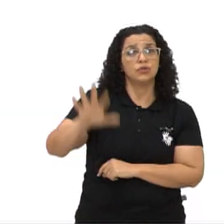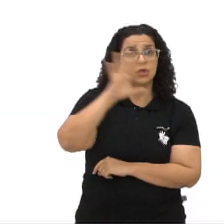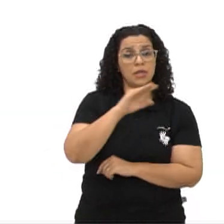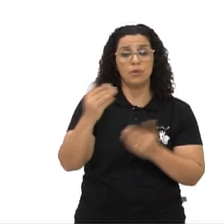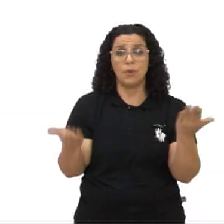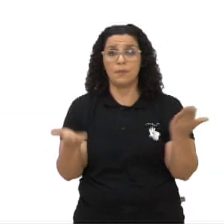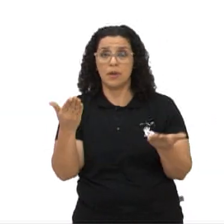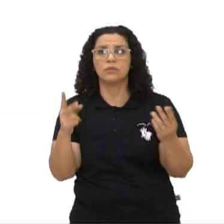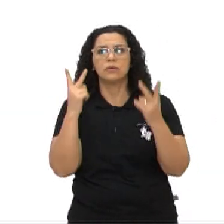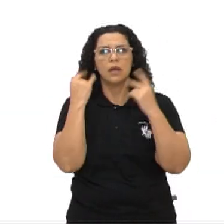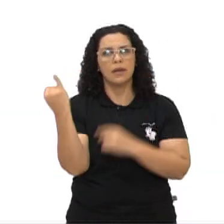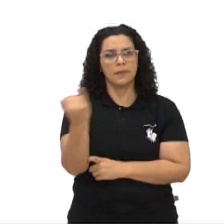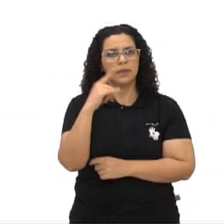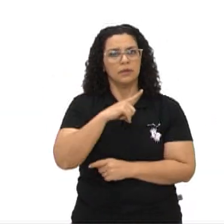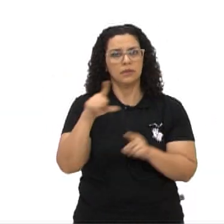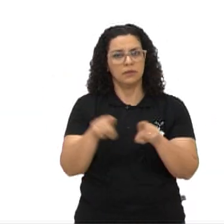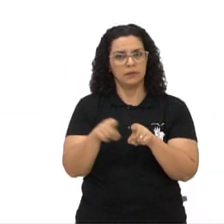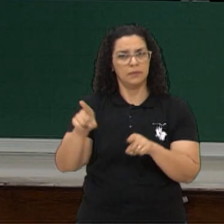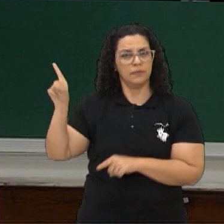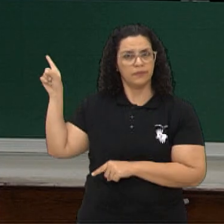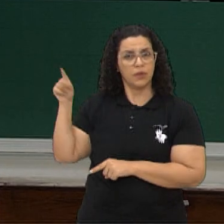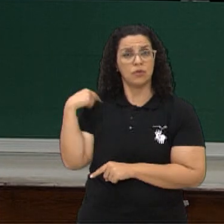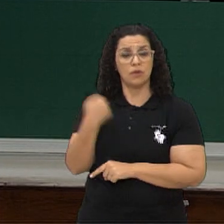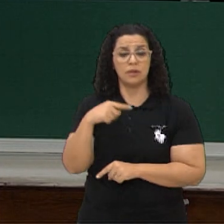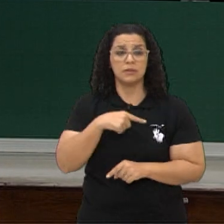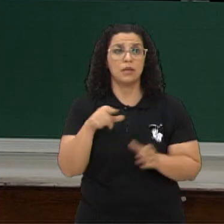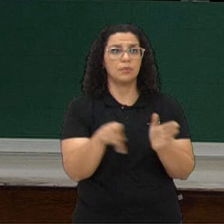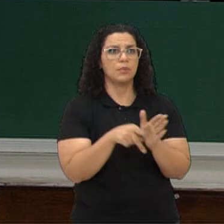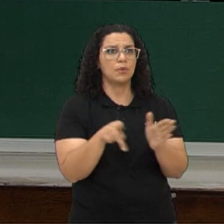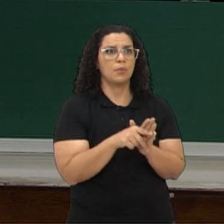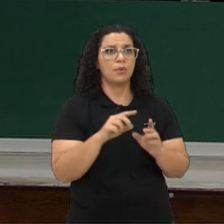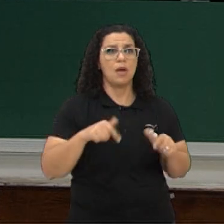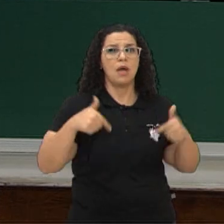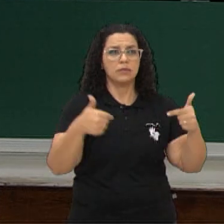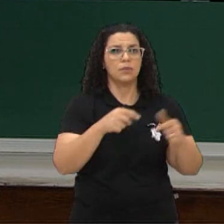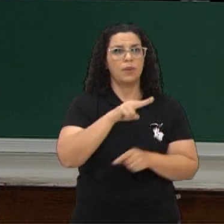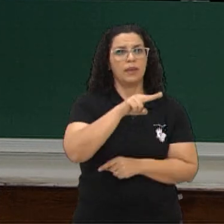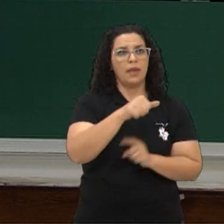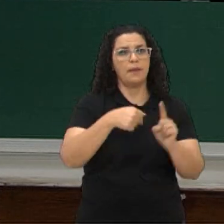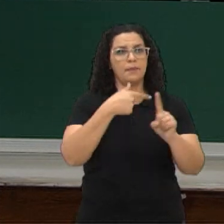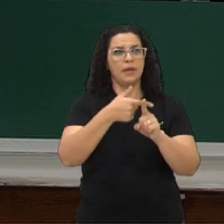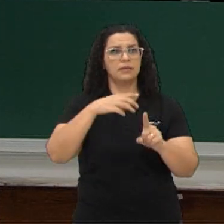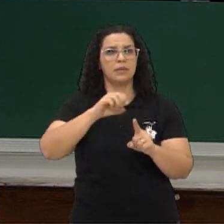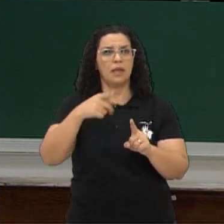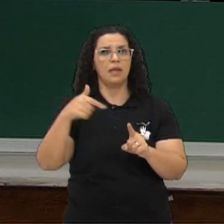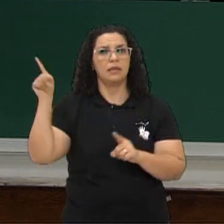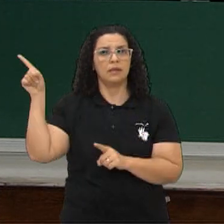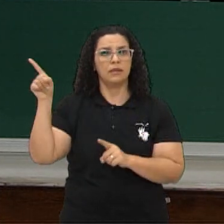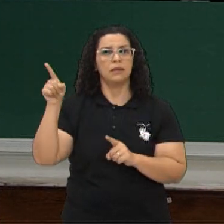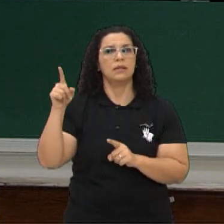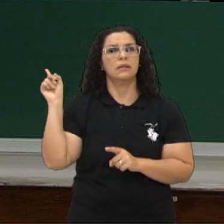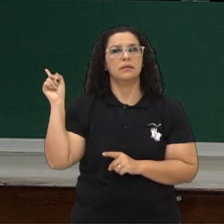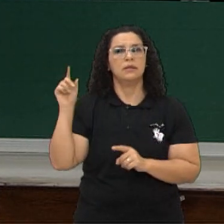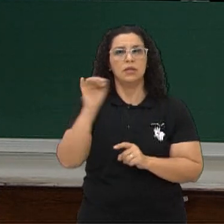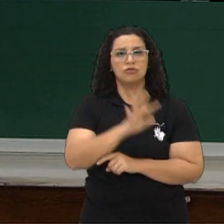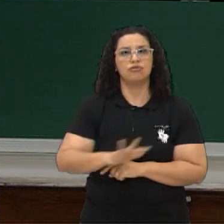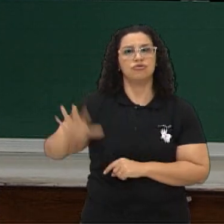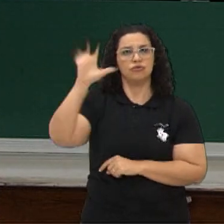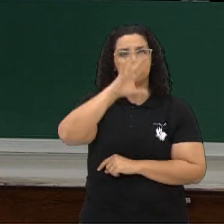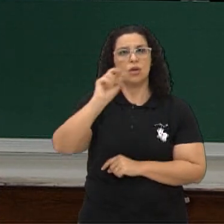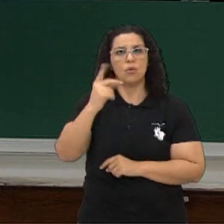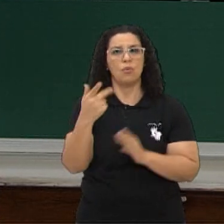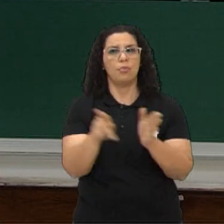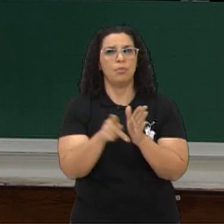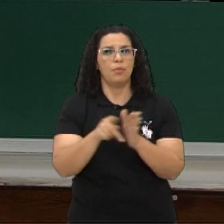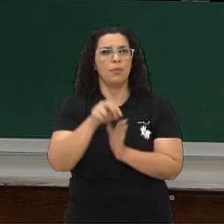é fundamental. Então a gente tem aqui as duas semi-reações e aí a gente vai ter então a reação global, que vai